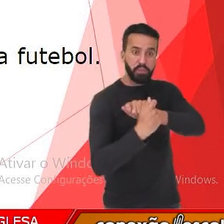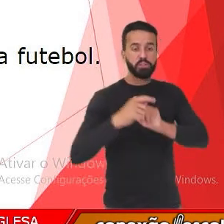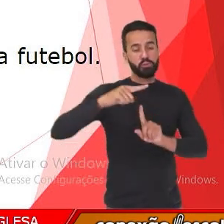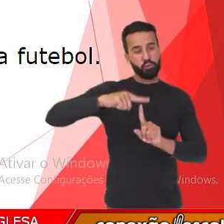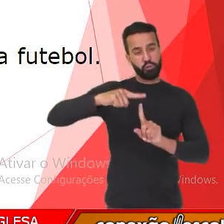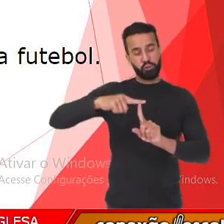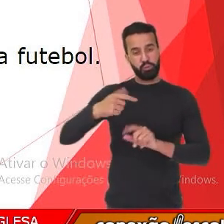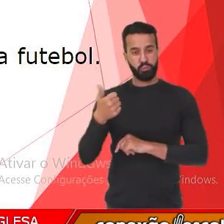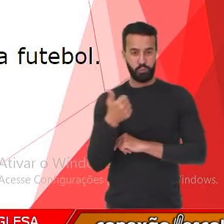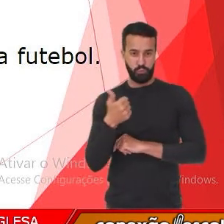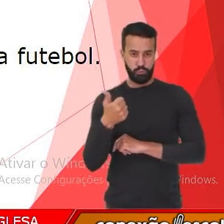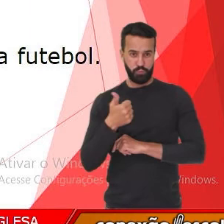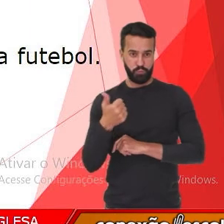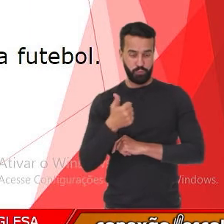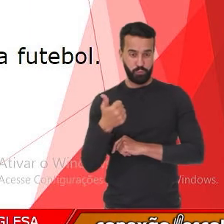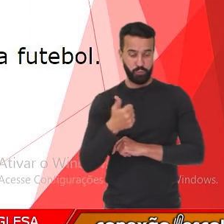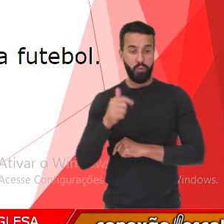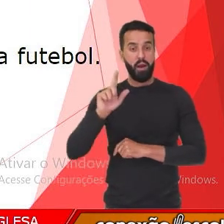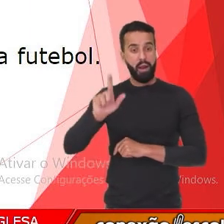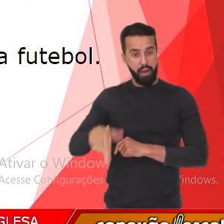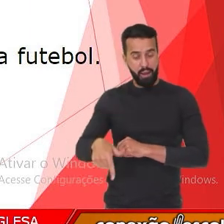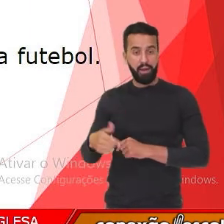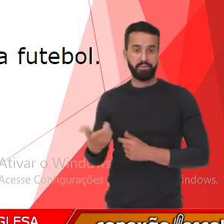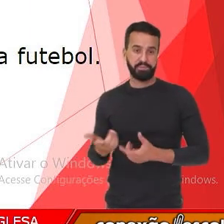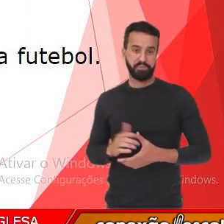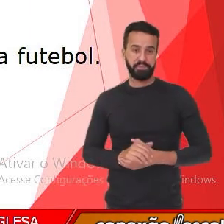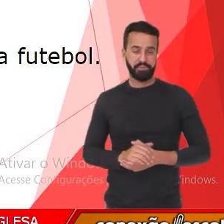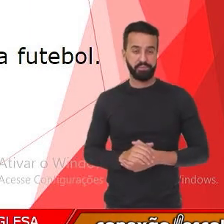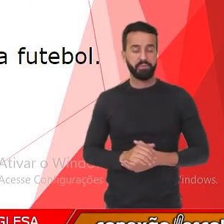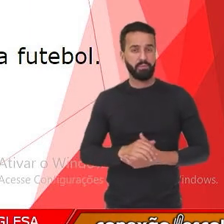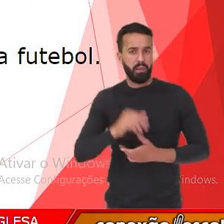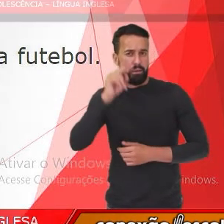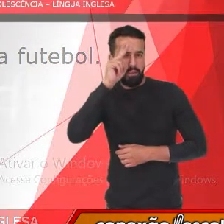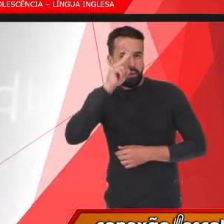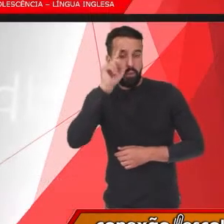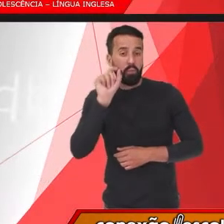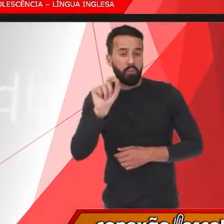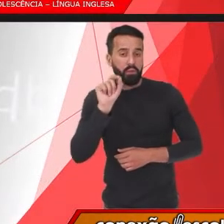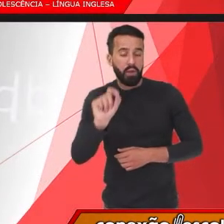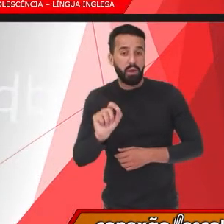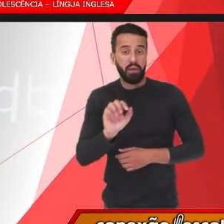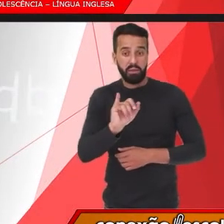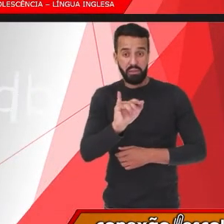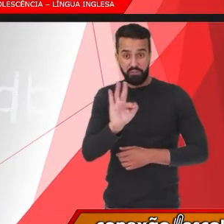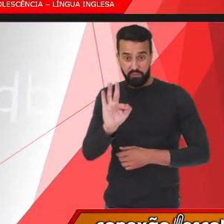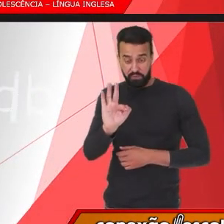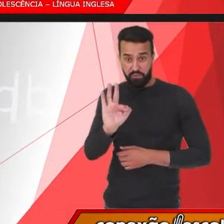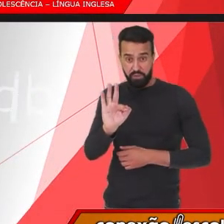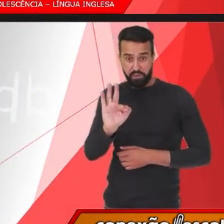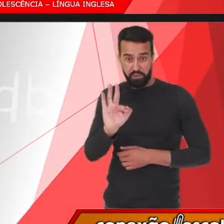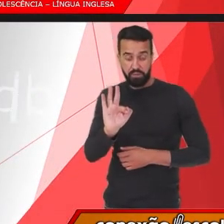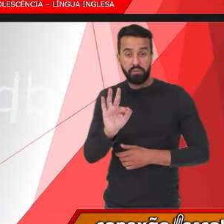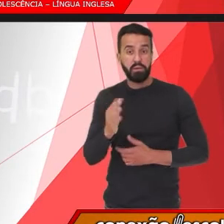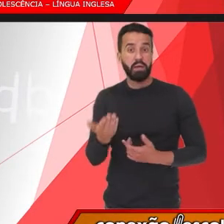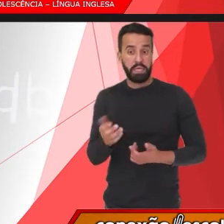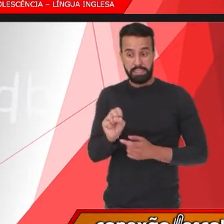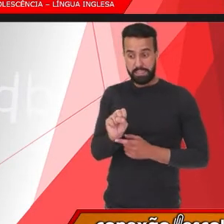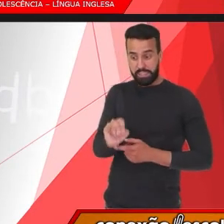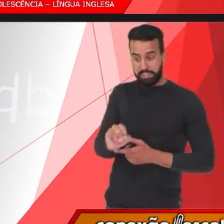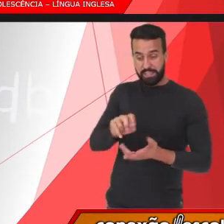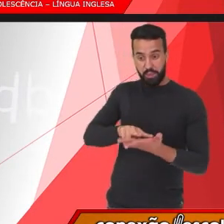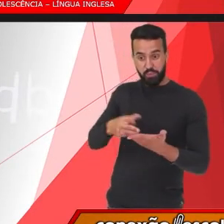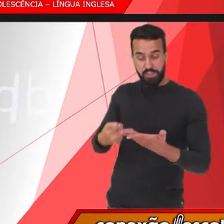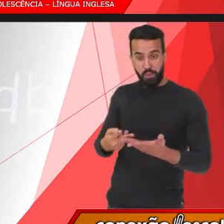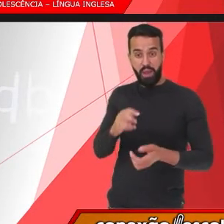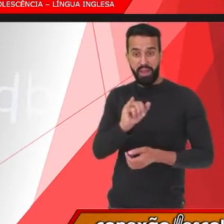em consideração a estrutura do tipo 1. Lembre-se de colocar o if, que é o se, né,